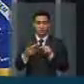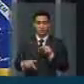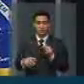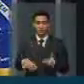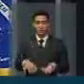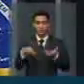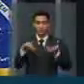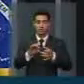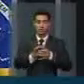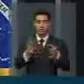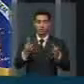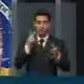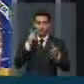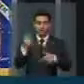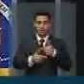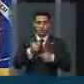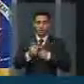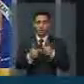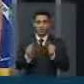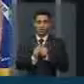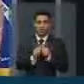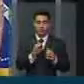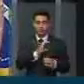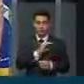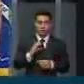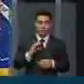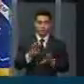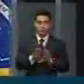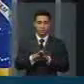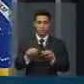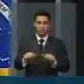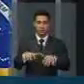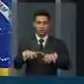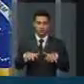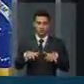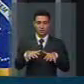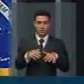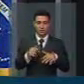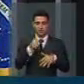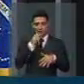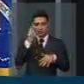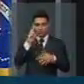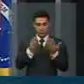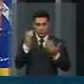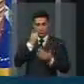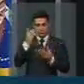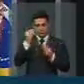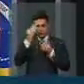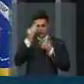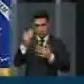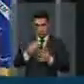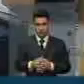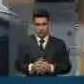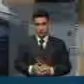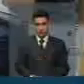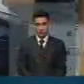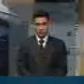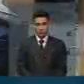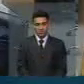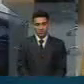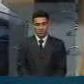Nacional livre para trabalhar através de suas comissões e através do plenário, através das senhoras e dos senhores parlamentares. Muito obrigado.